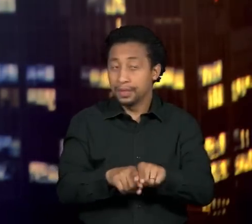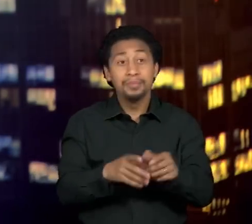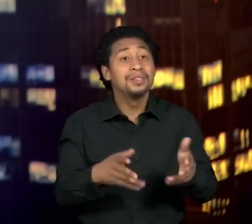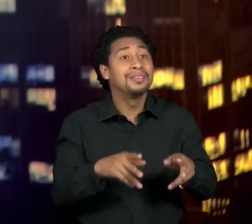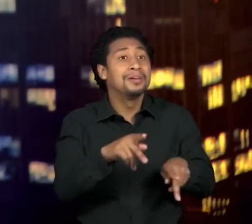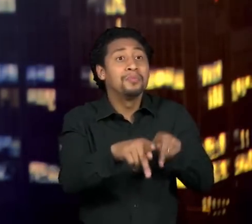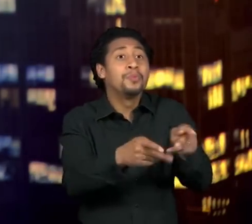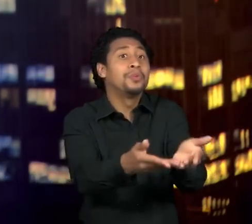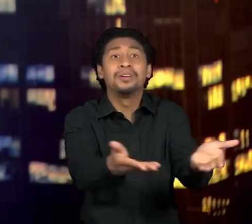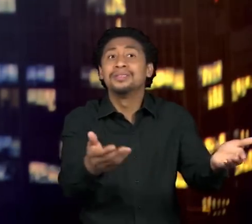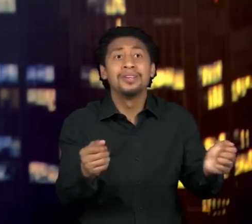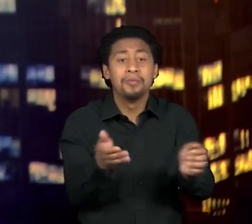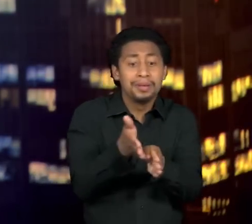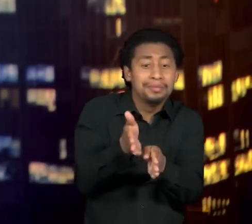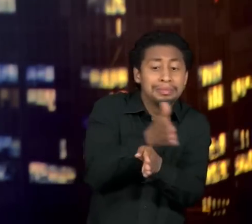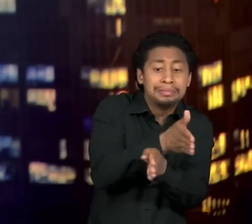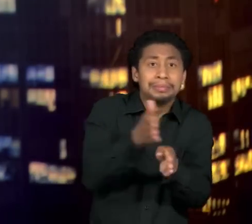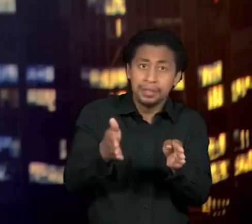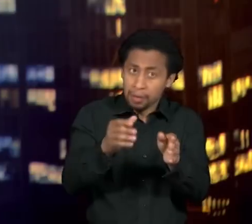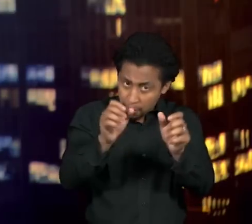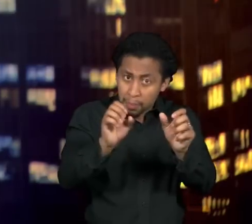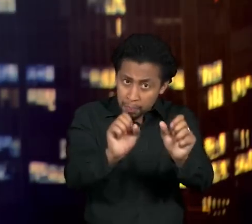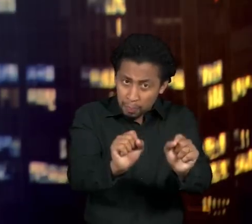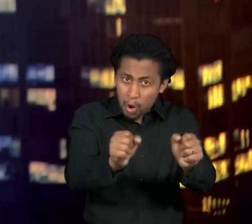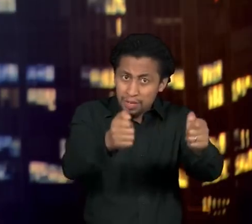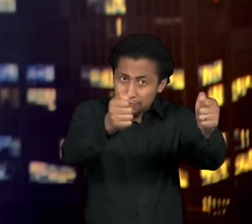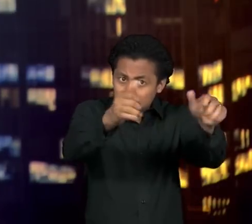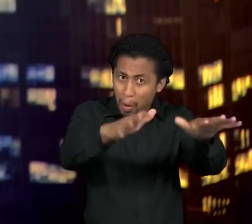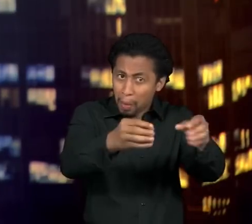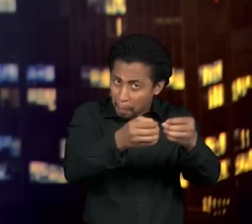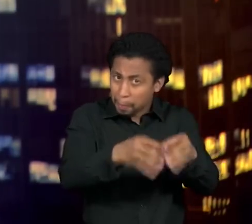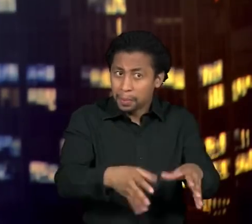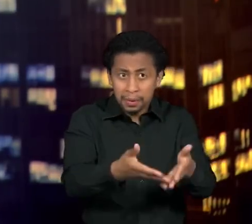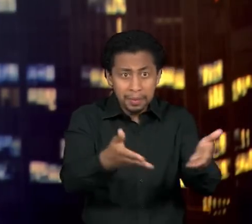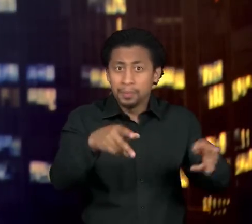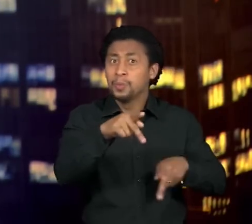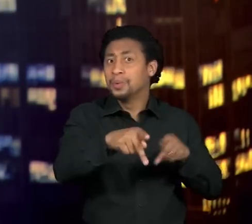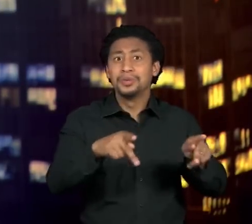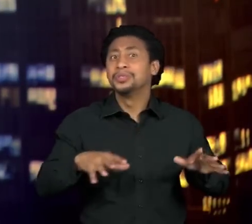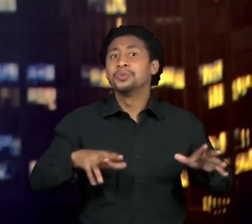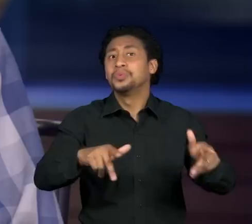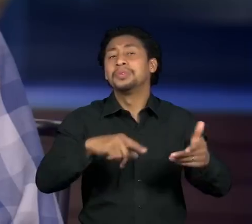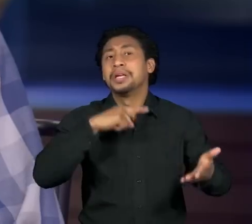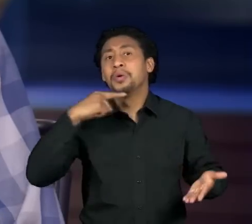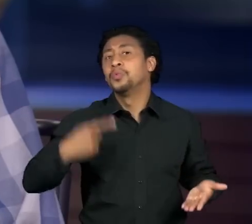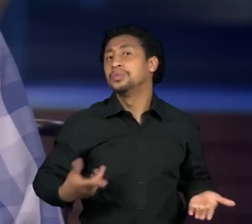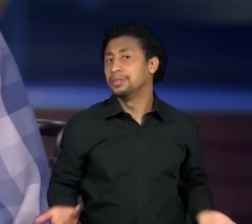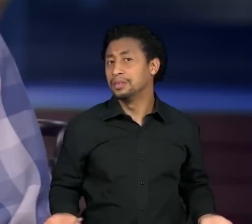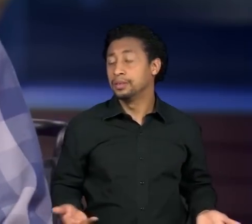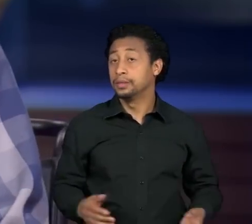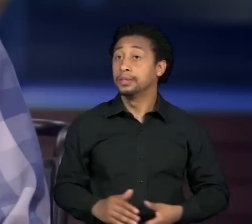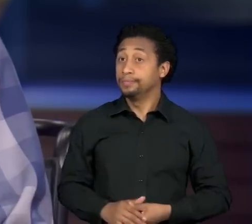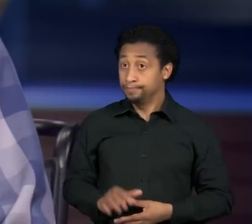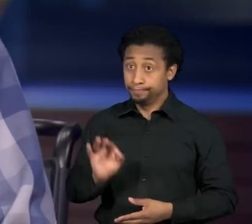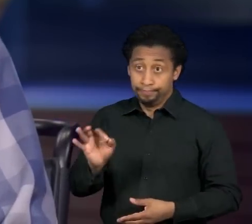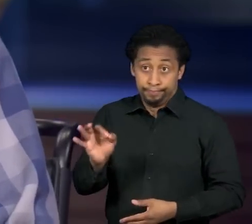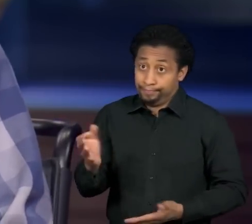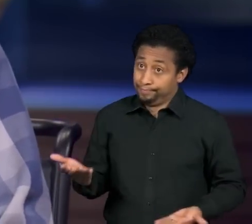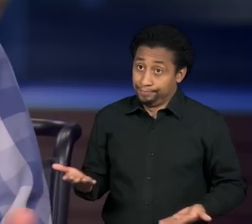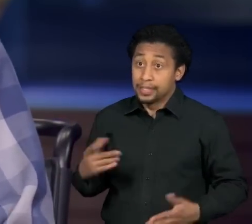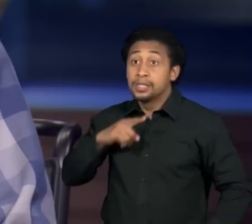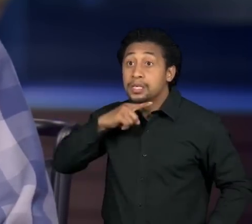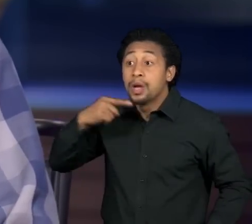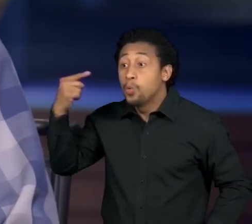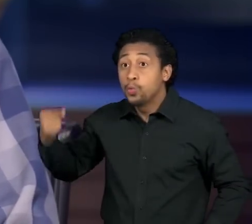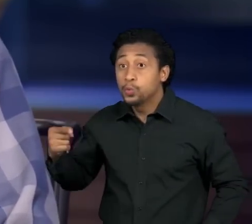professor? No sentido da fronteira ali, poderia também ser prejudicial para a própria população russa. Definitivamente, né? As populações são